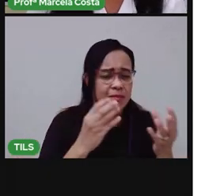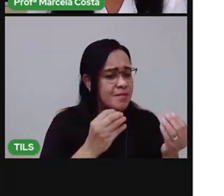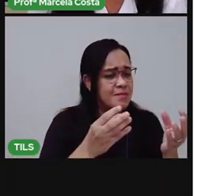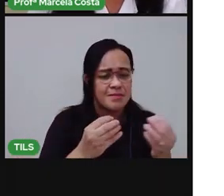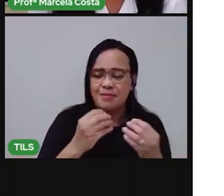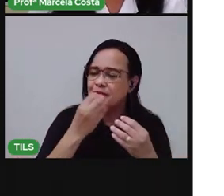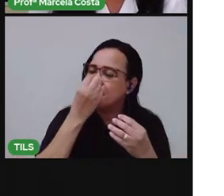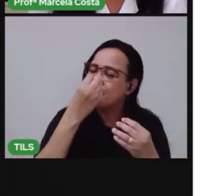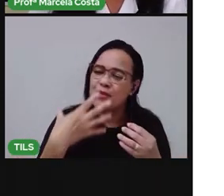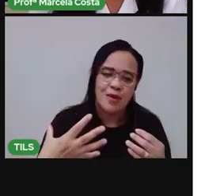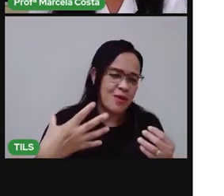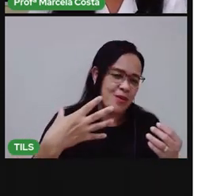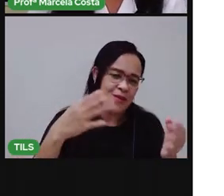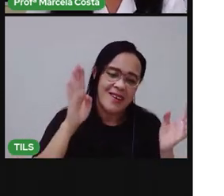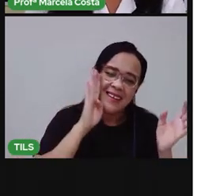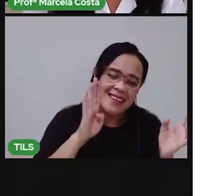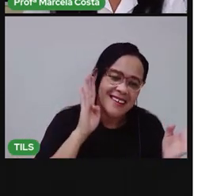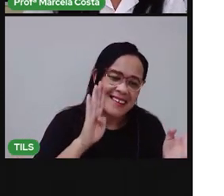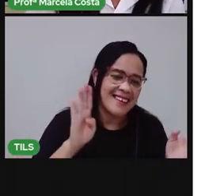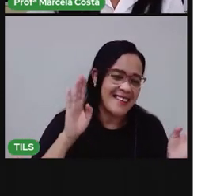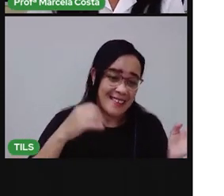muito prazerosas.